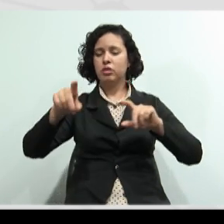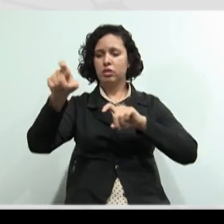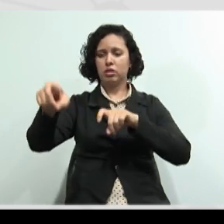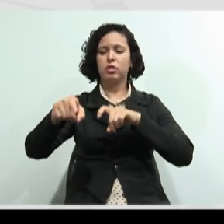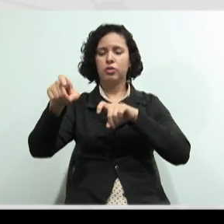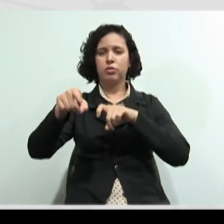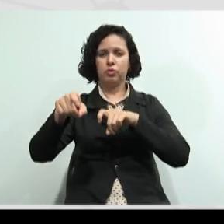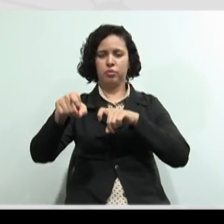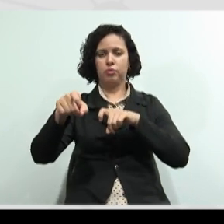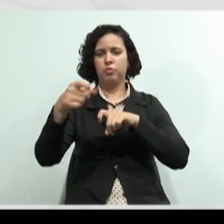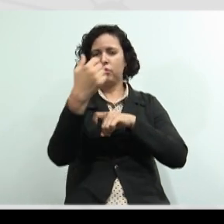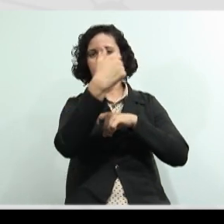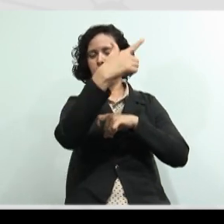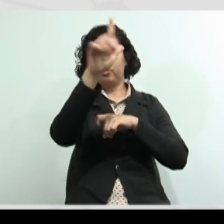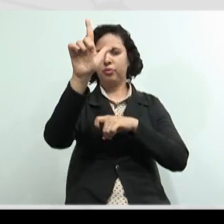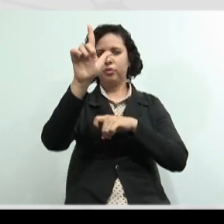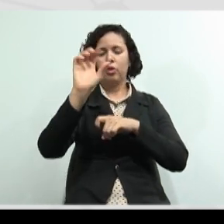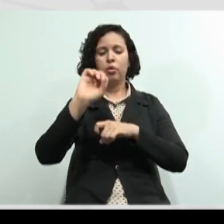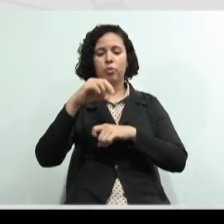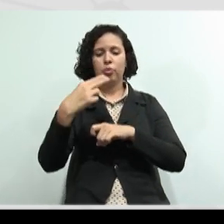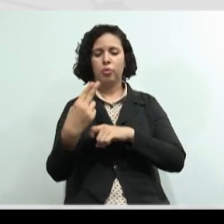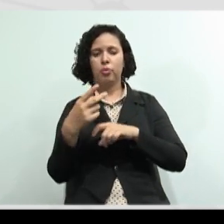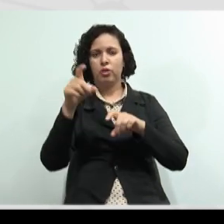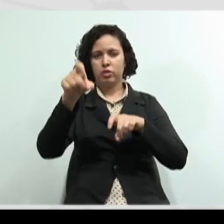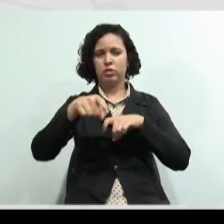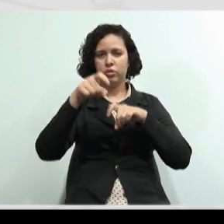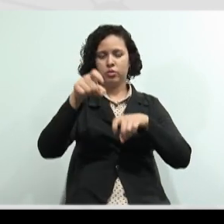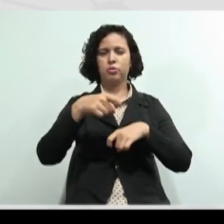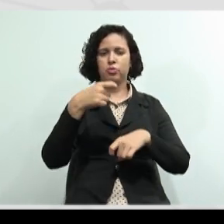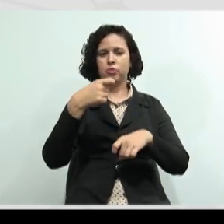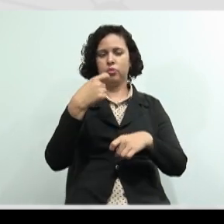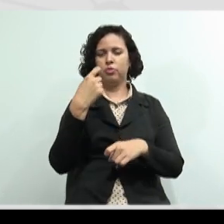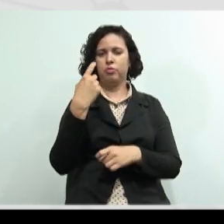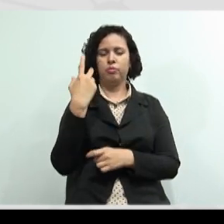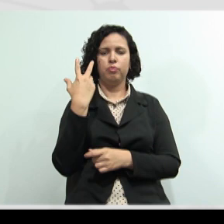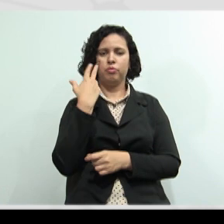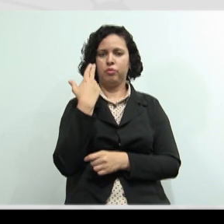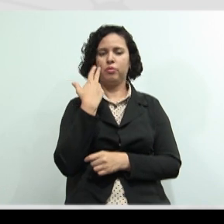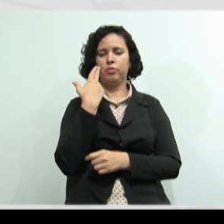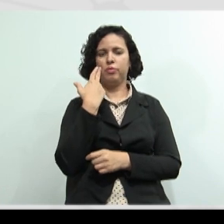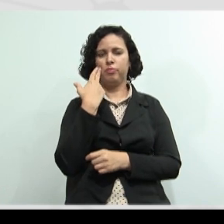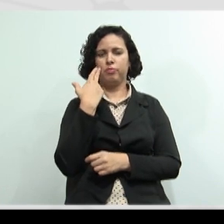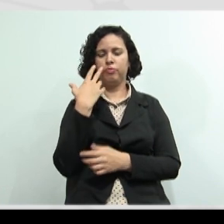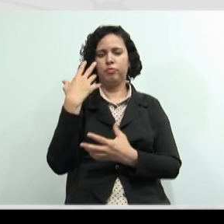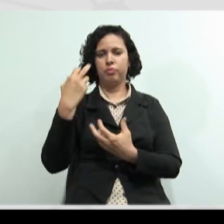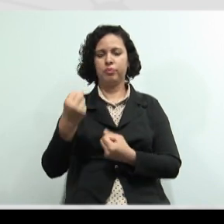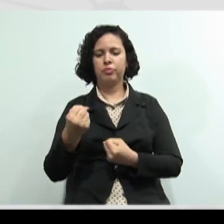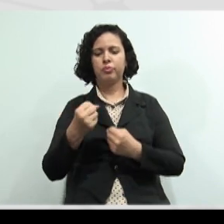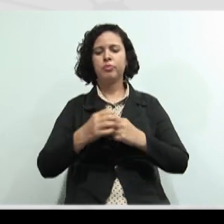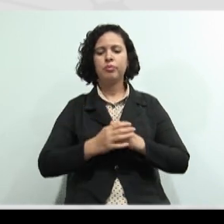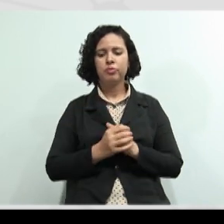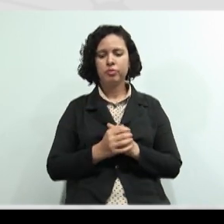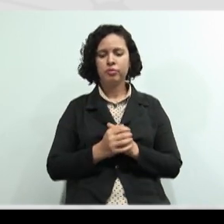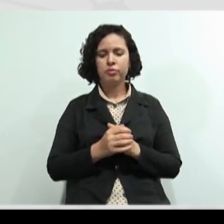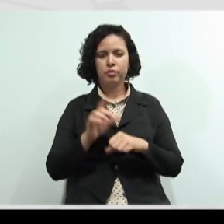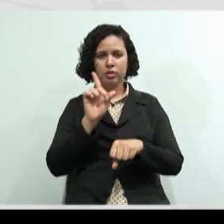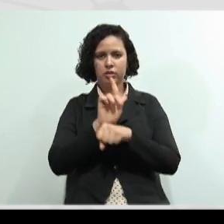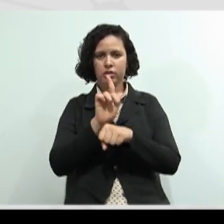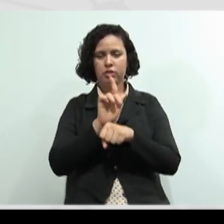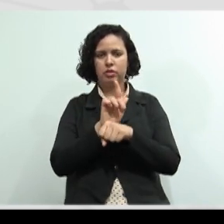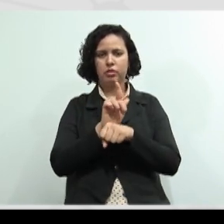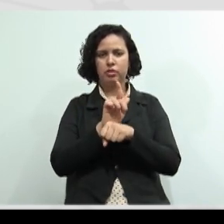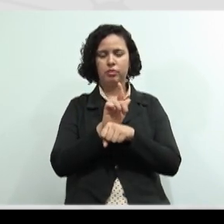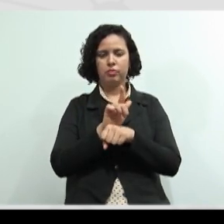familiar, ou que nós podemos chamar de agricultura convencional. Na agricultura familiar, a gestão da propriedade